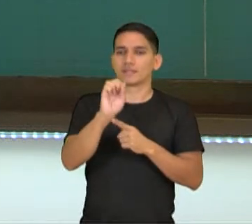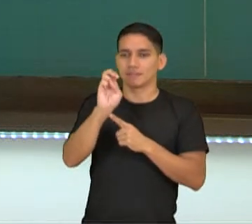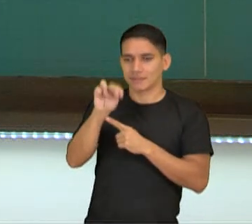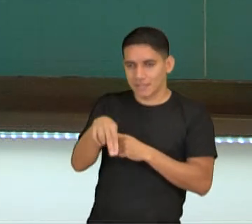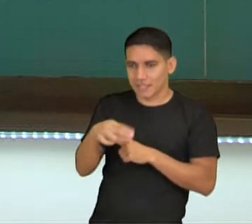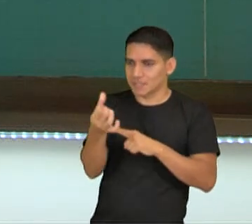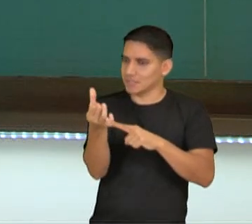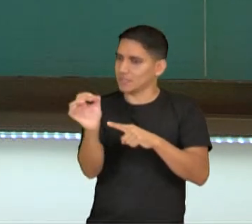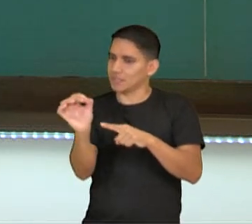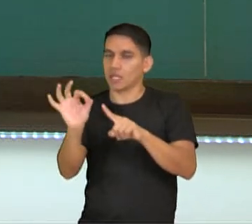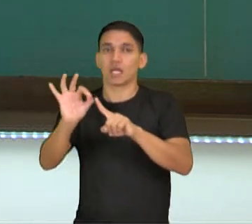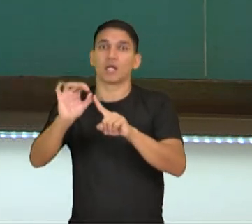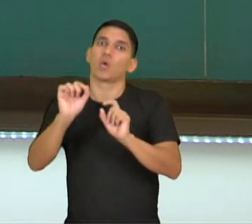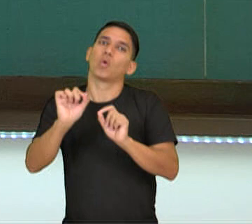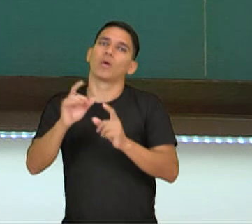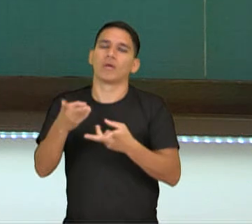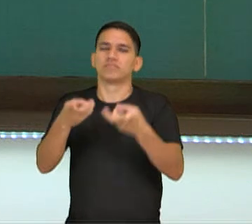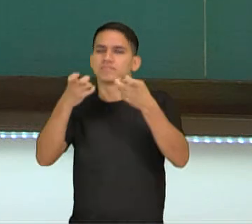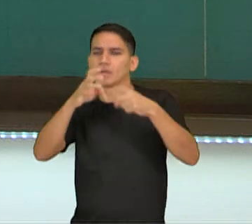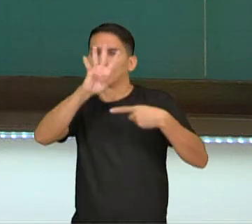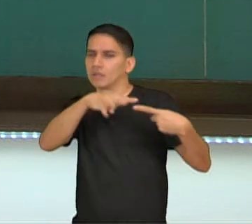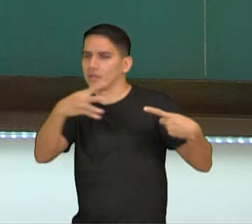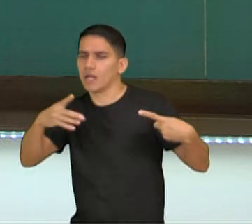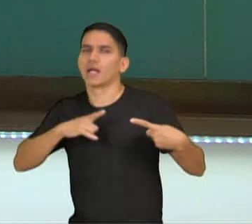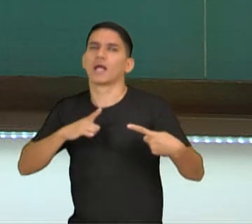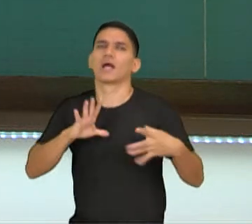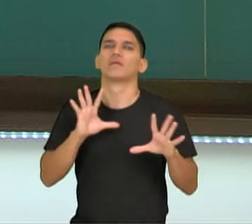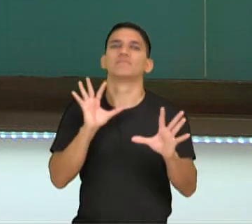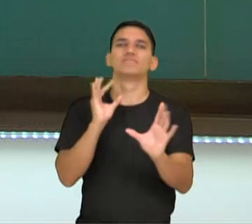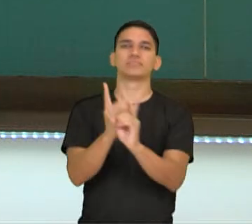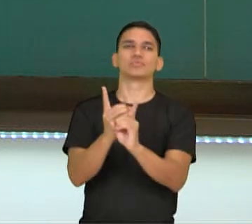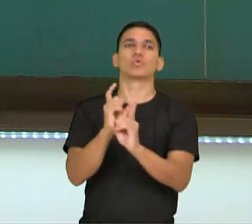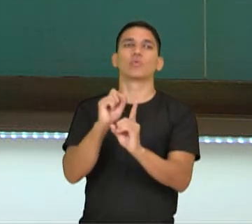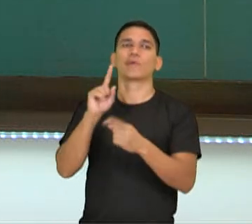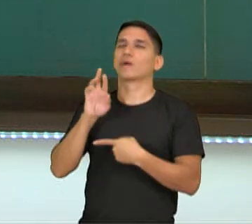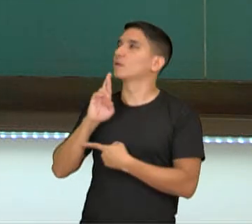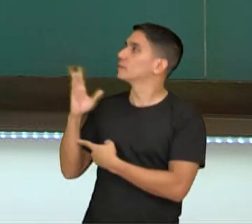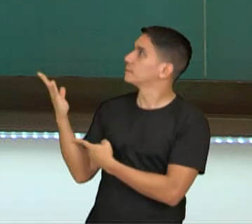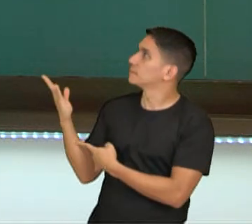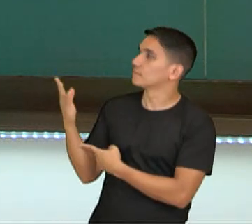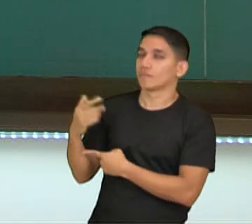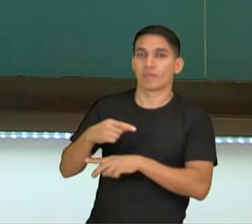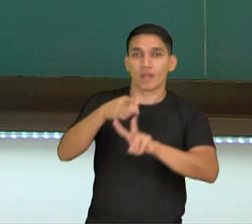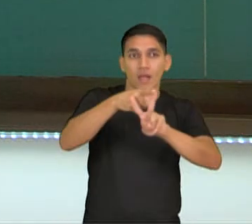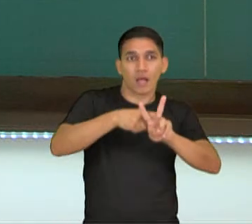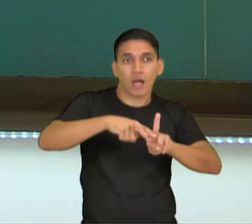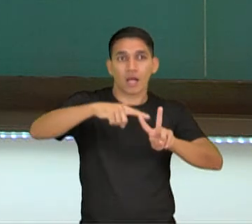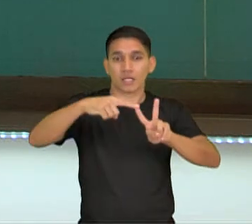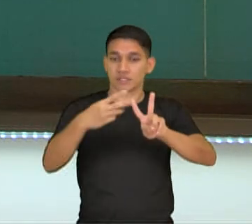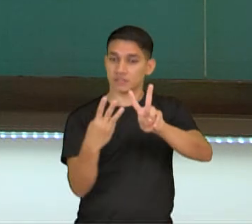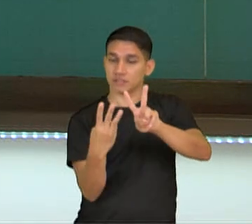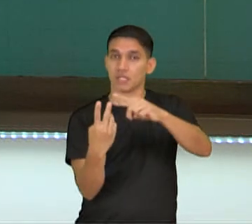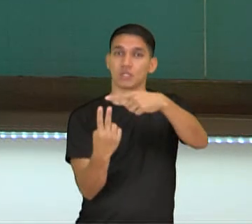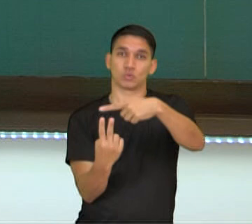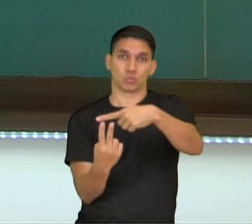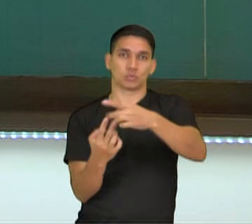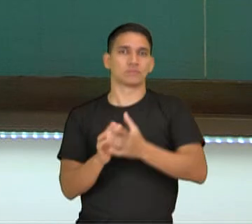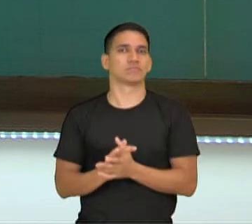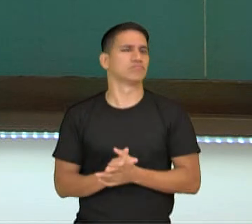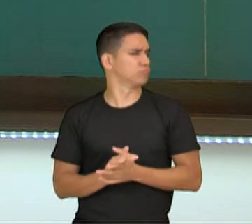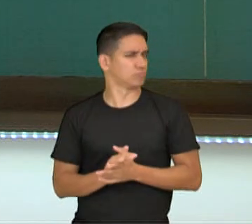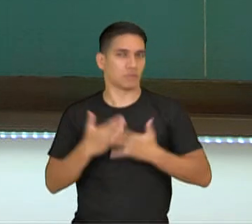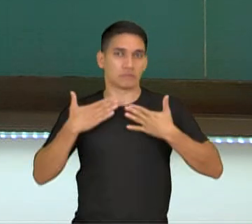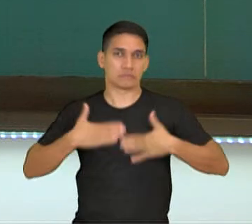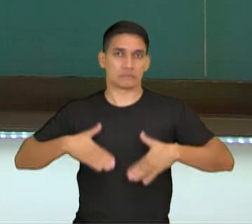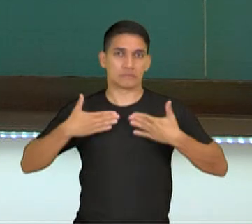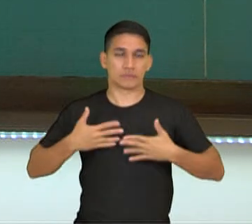60, olho lá na tabelinha de valores notáveis, o seno de 60 é raiz de 3 sobre 2. Bem tranquilo